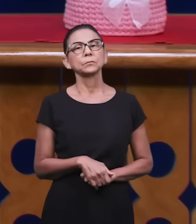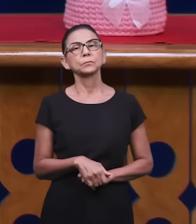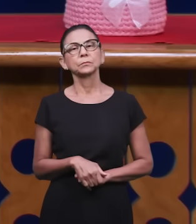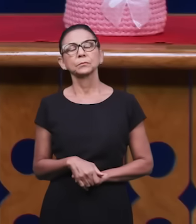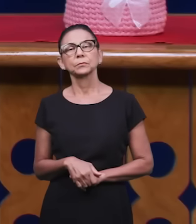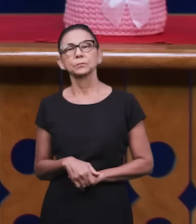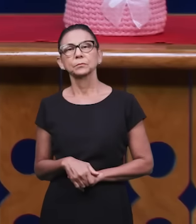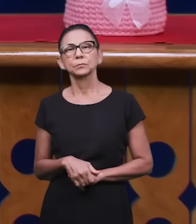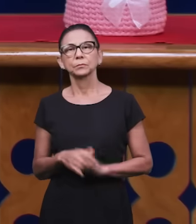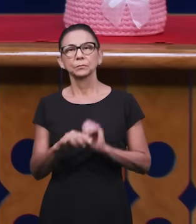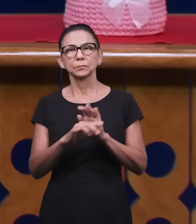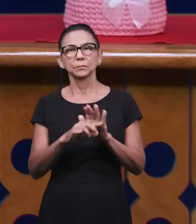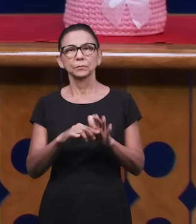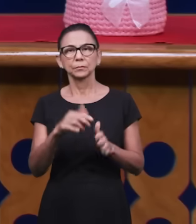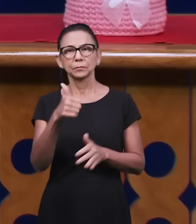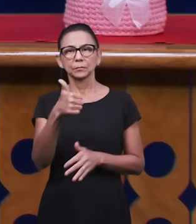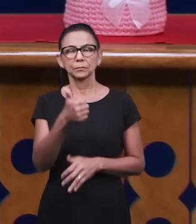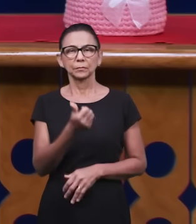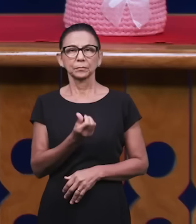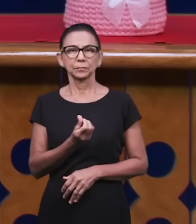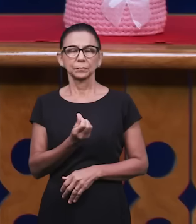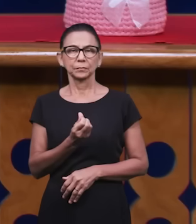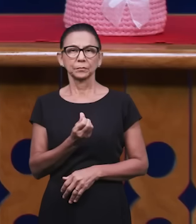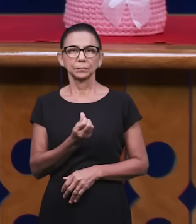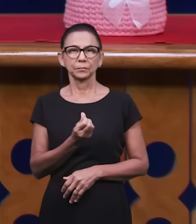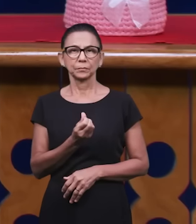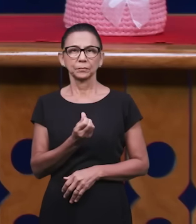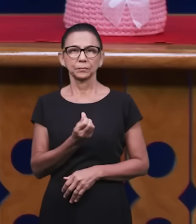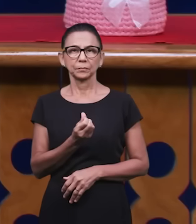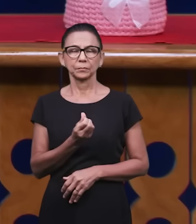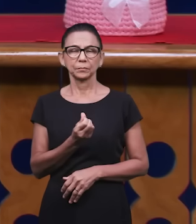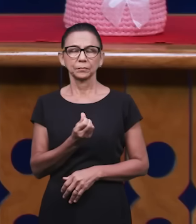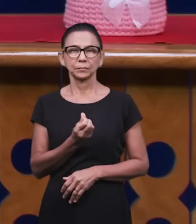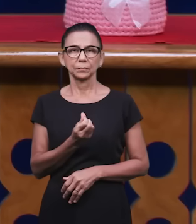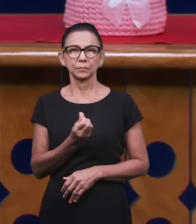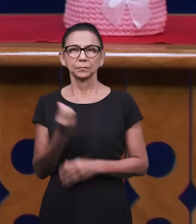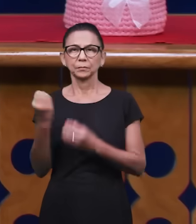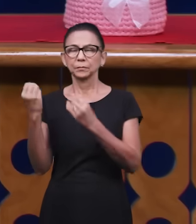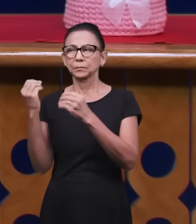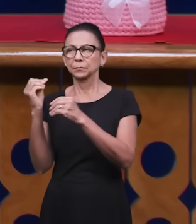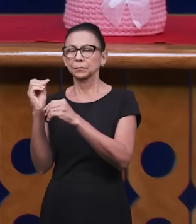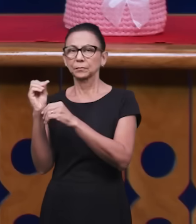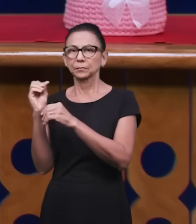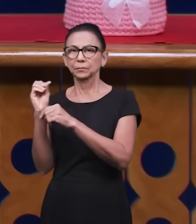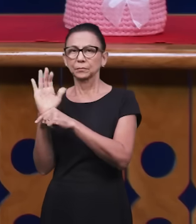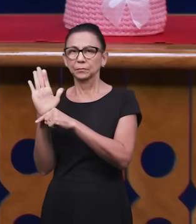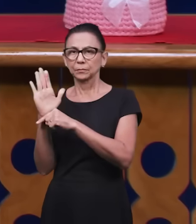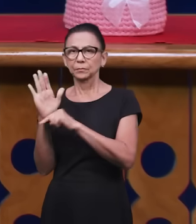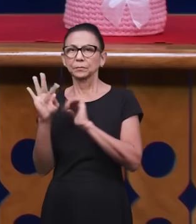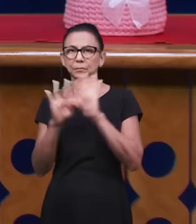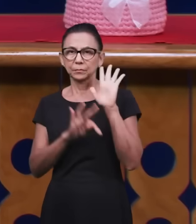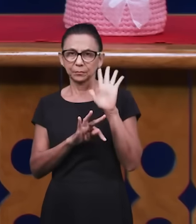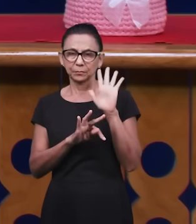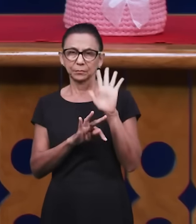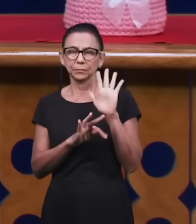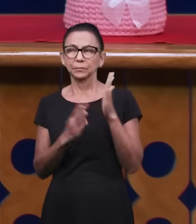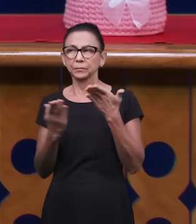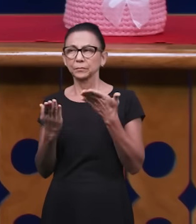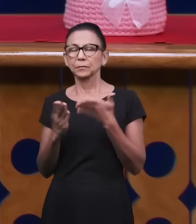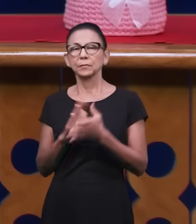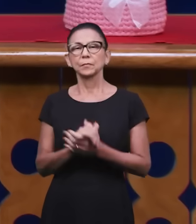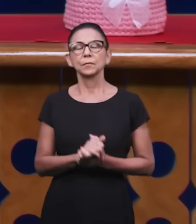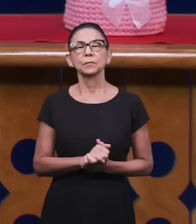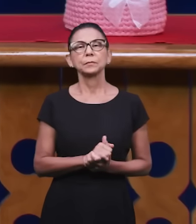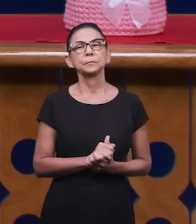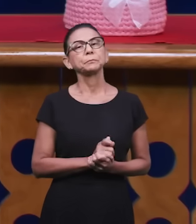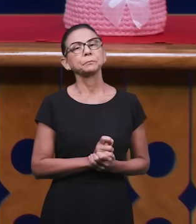João 15, 16. O texto vai ser colocado também na tela para facilitar que os irmãos